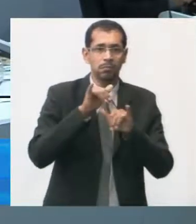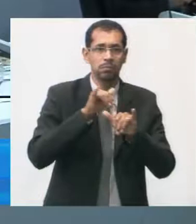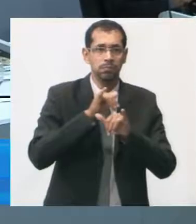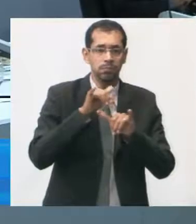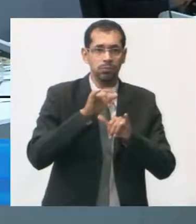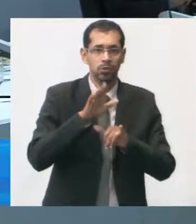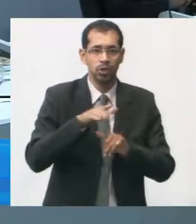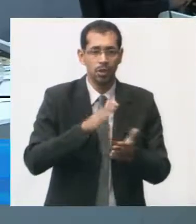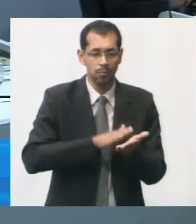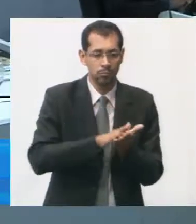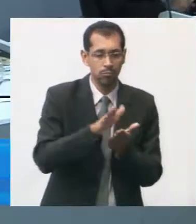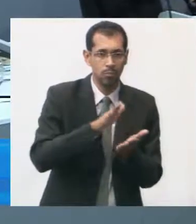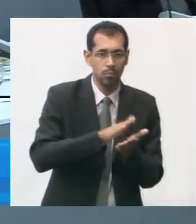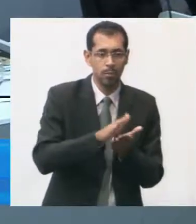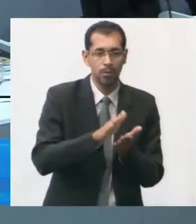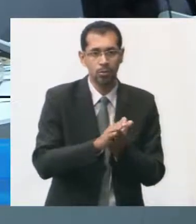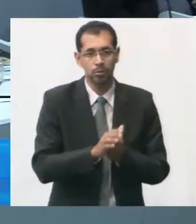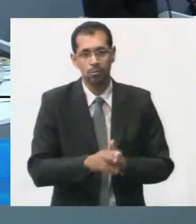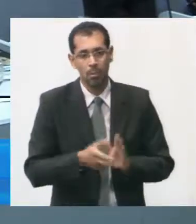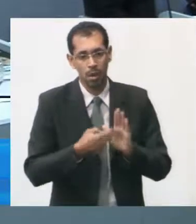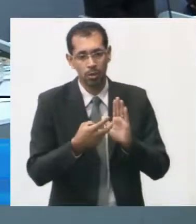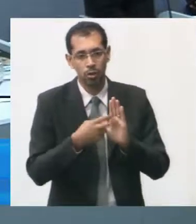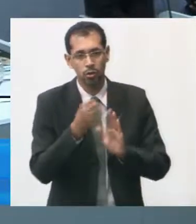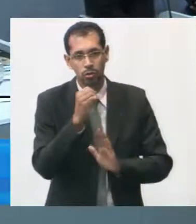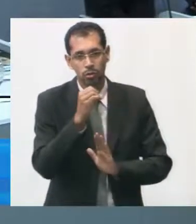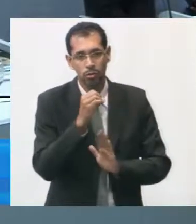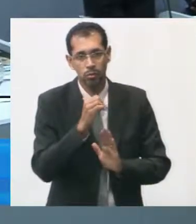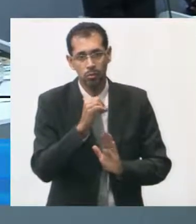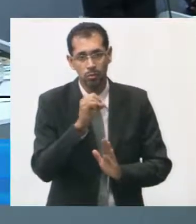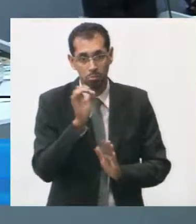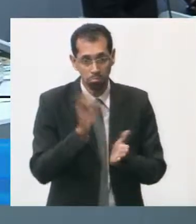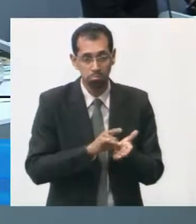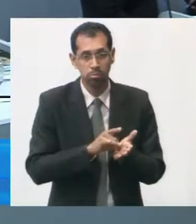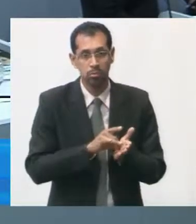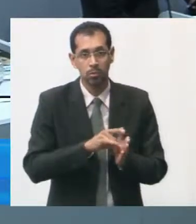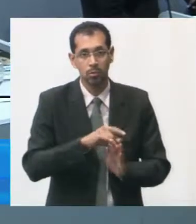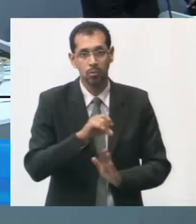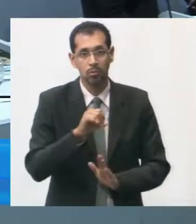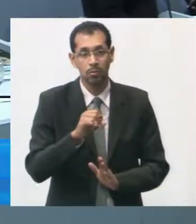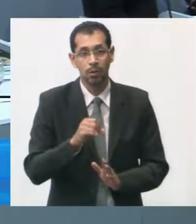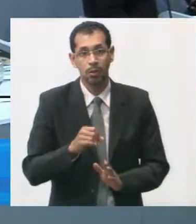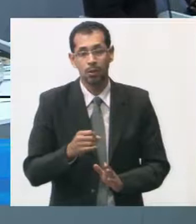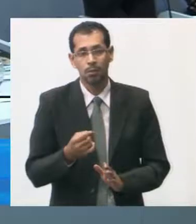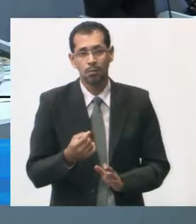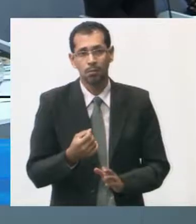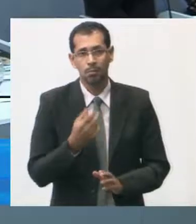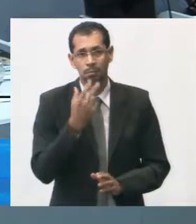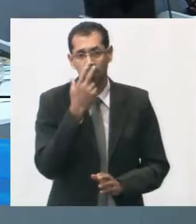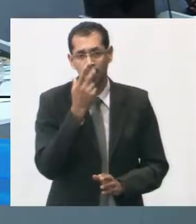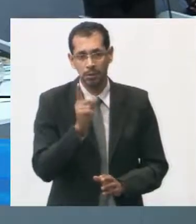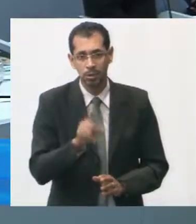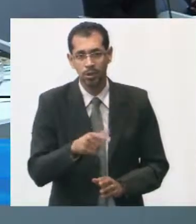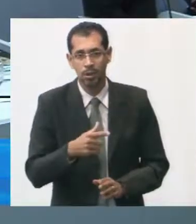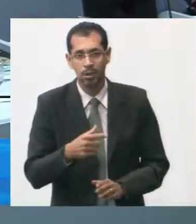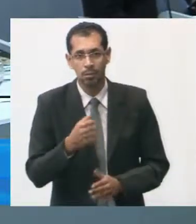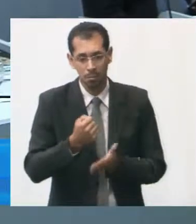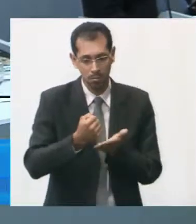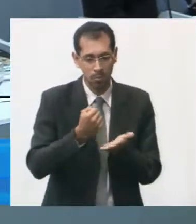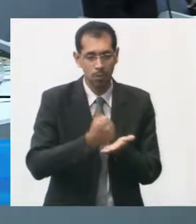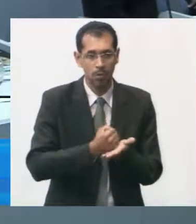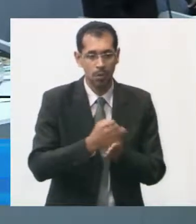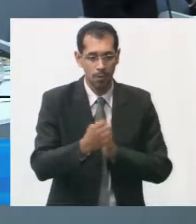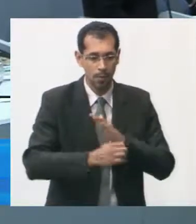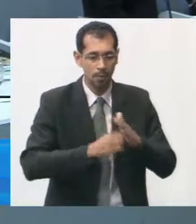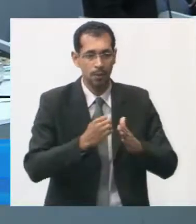com o cancelamento do contrato que parecia que era para prestar esses serviços. E aí chegou a informação de Vossa